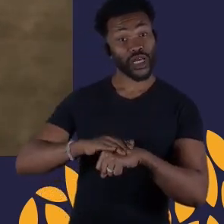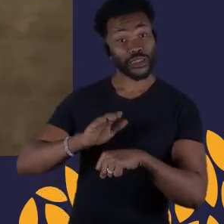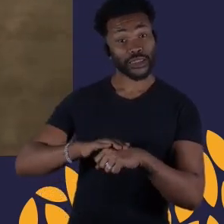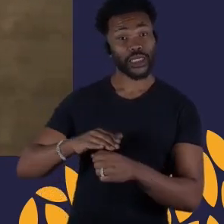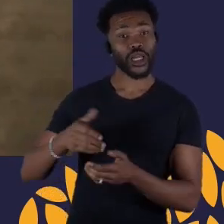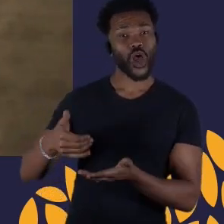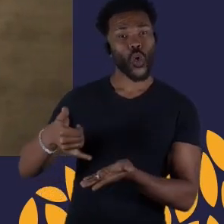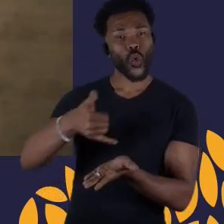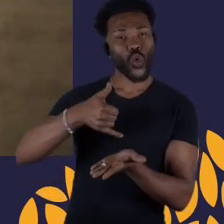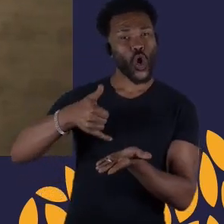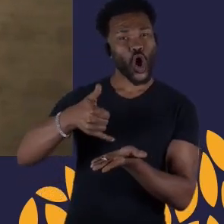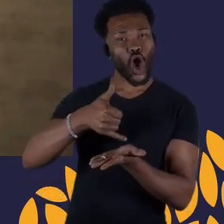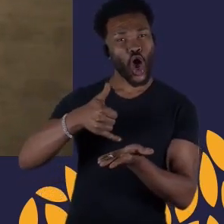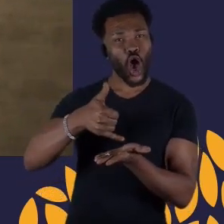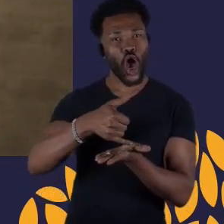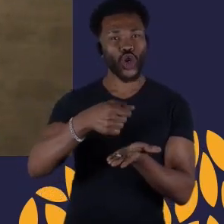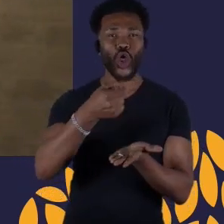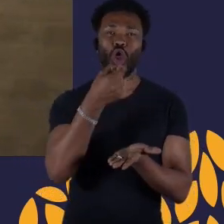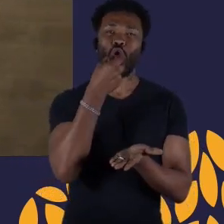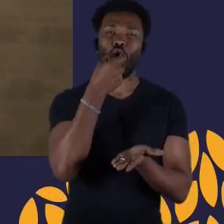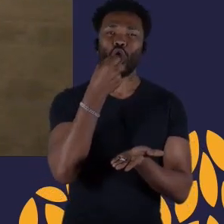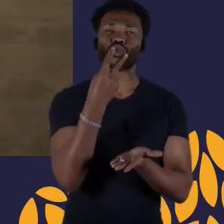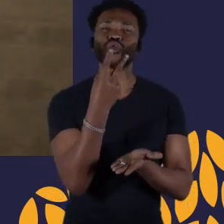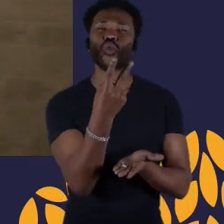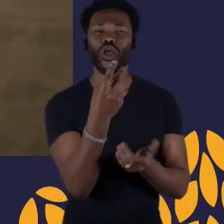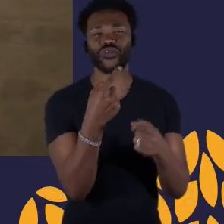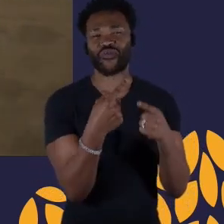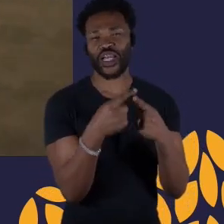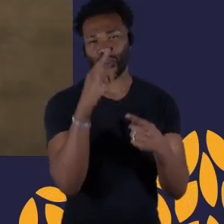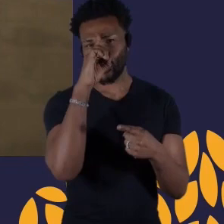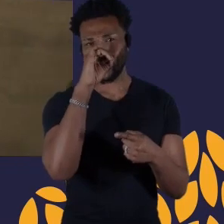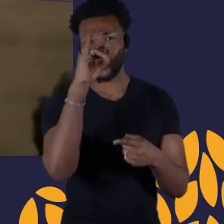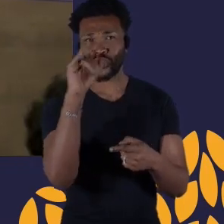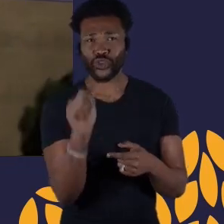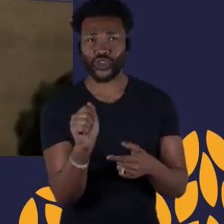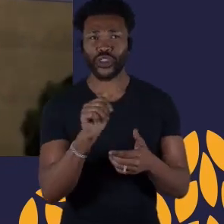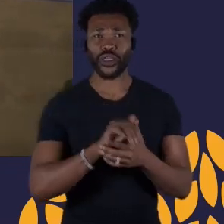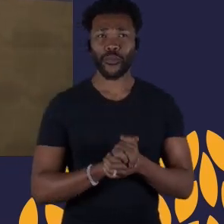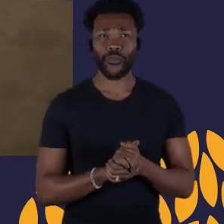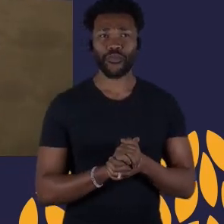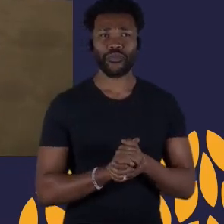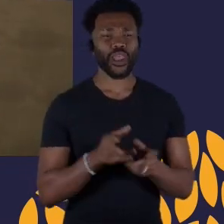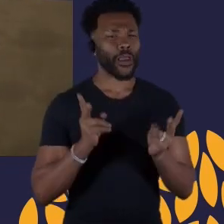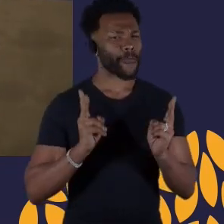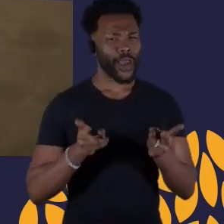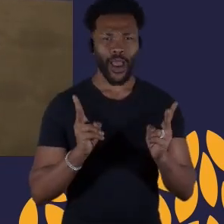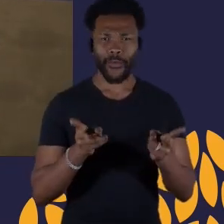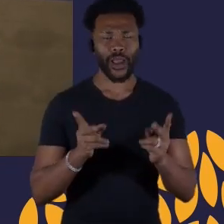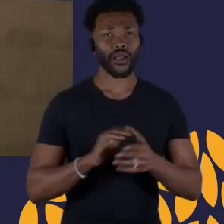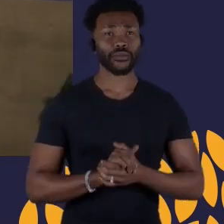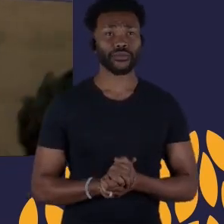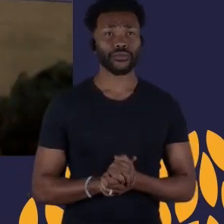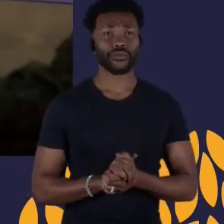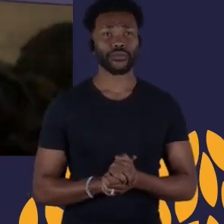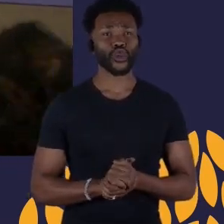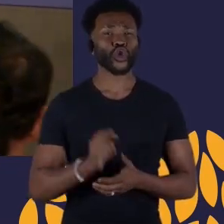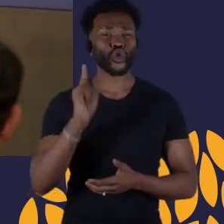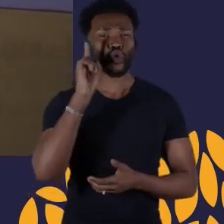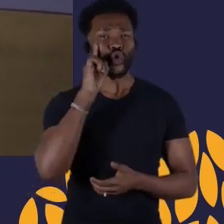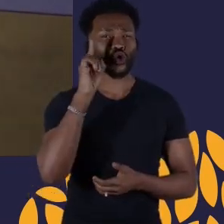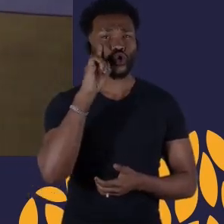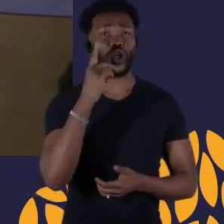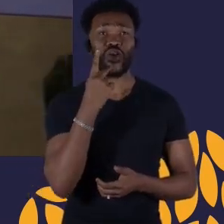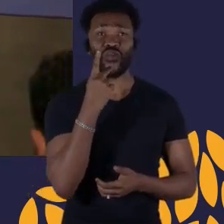vou dar para você 2 gotas 3 vezes por dia. A dose é a mesma o tempo todo. Todos